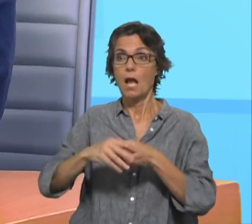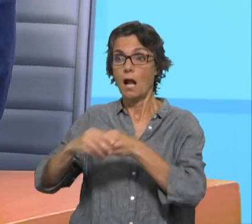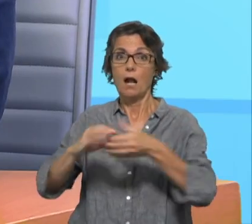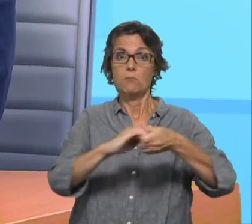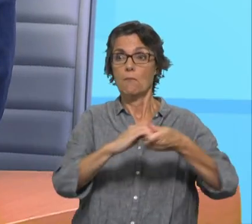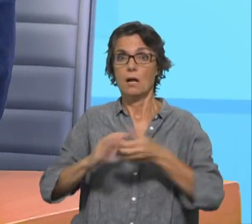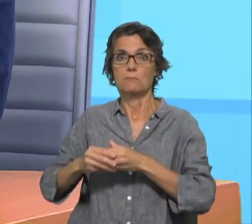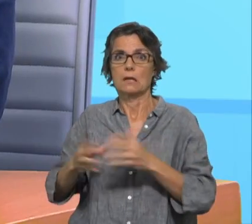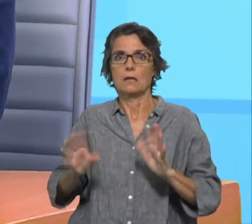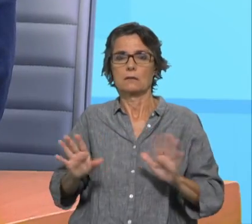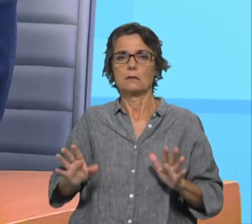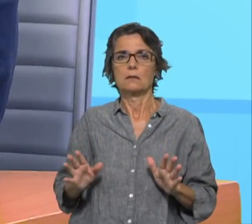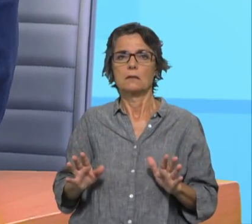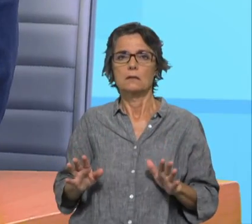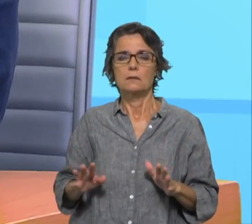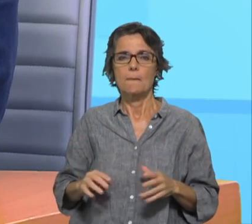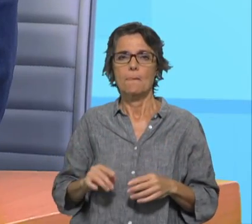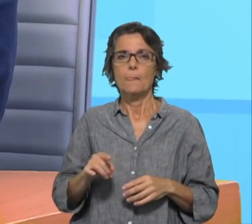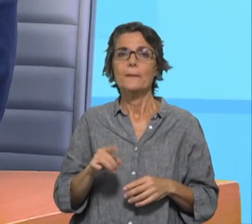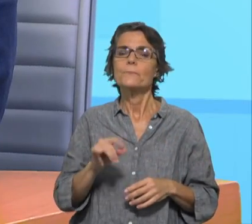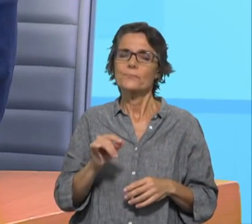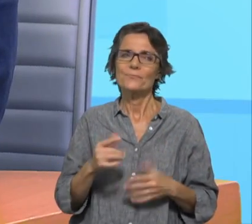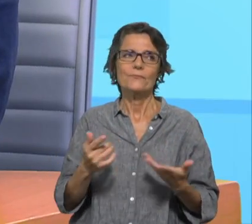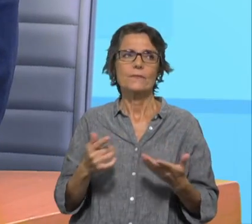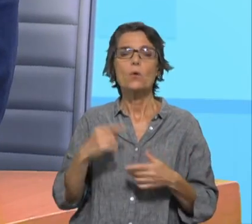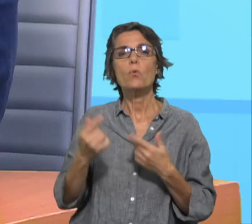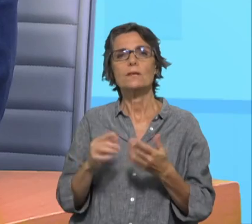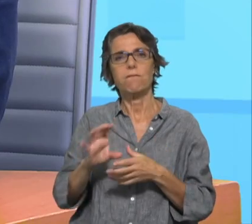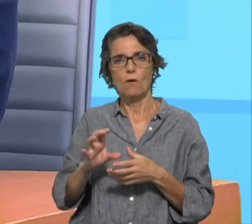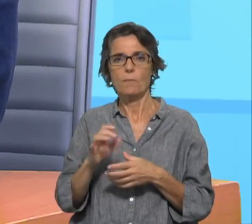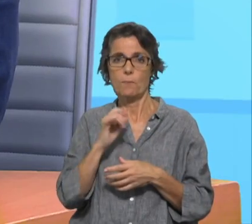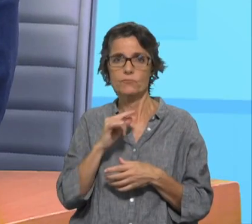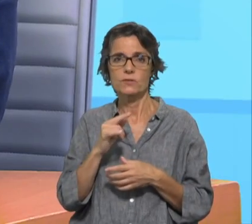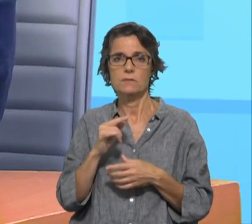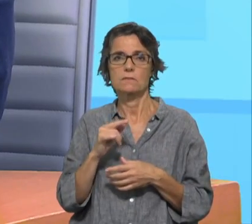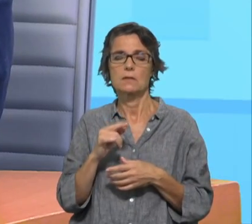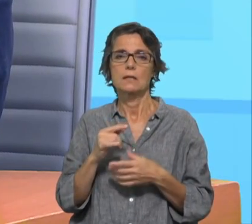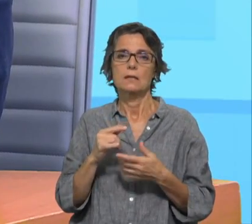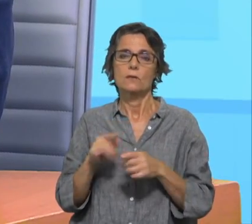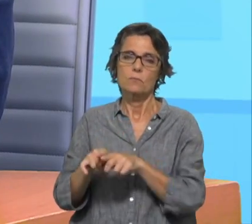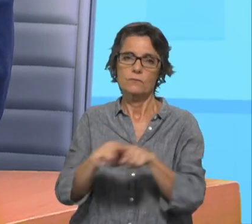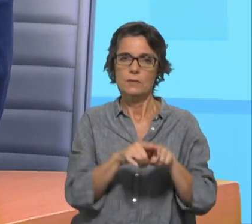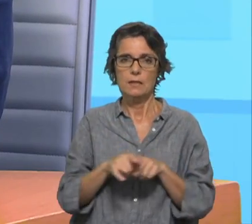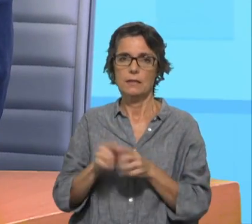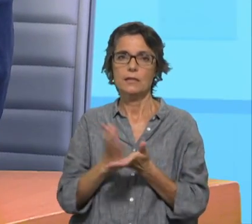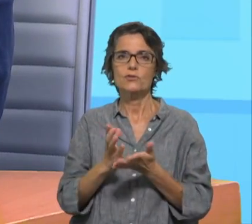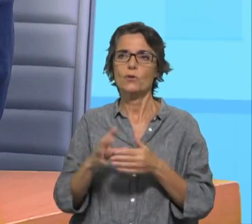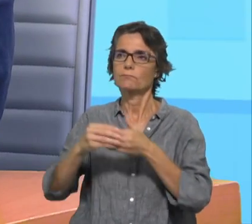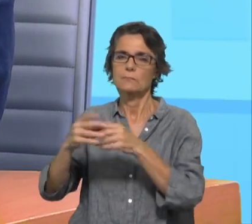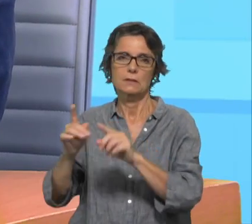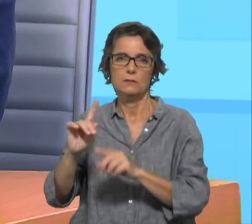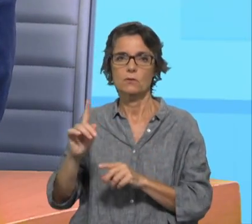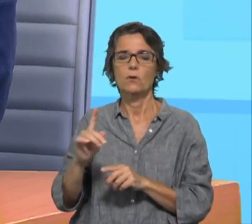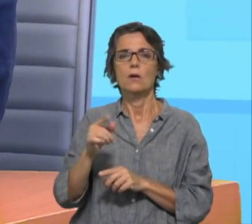outro gesto para a fraternidade, mas que se vive sempre muito mal, como gesto que não é apenas uma saudação